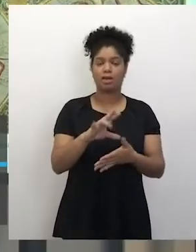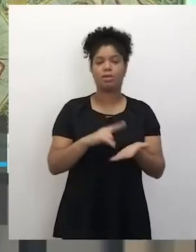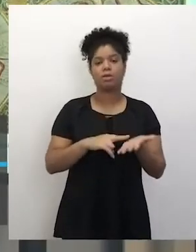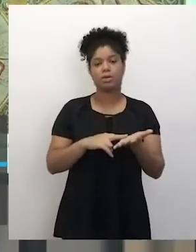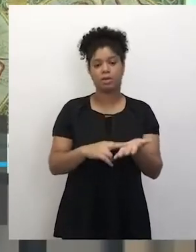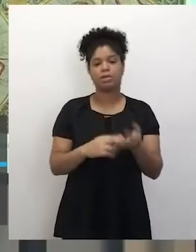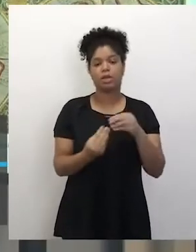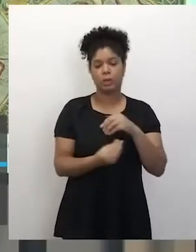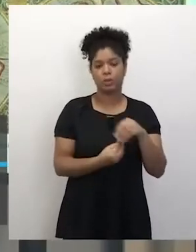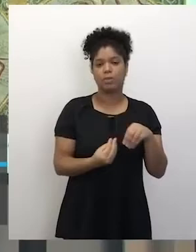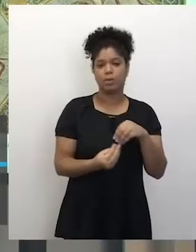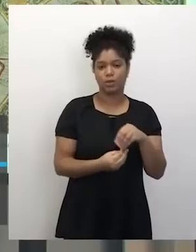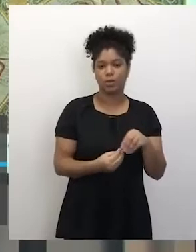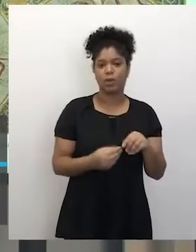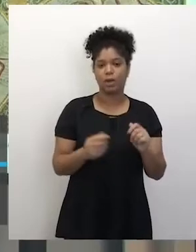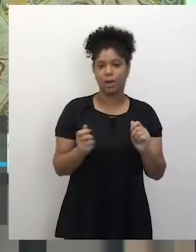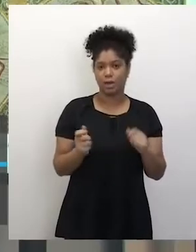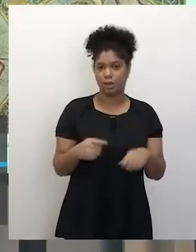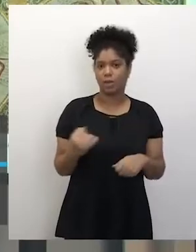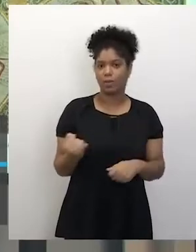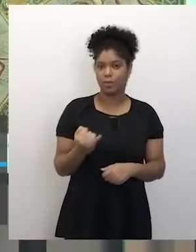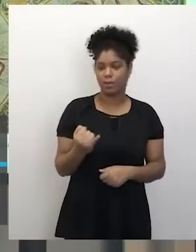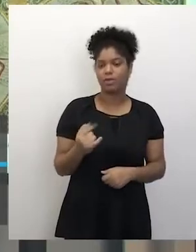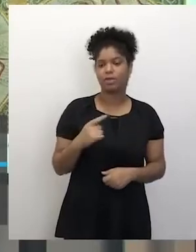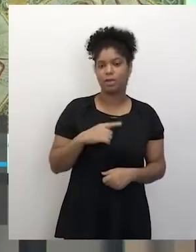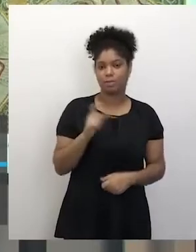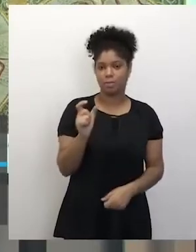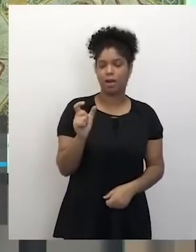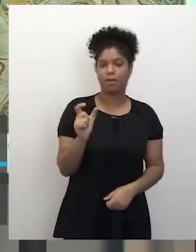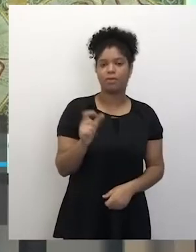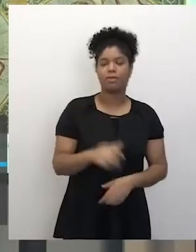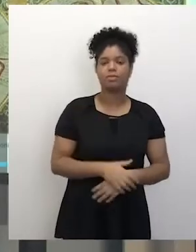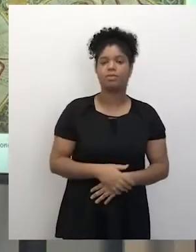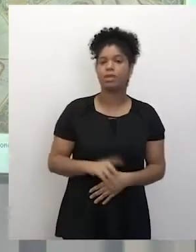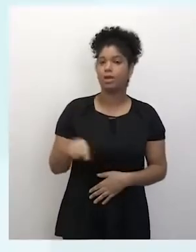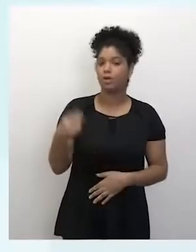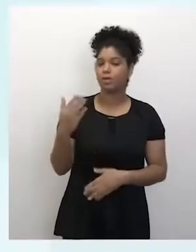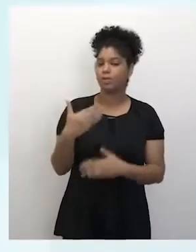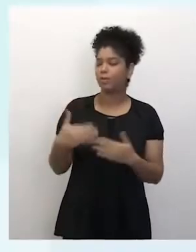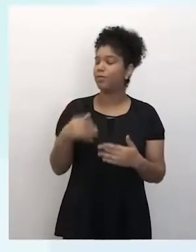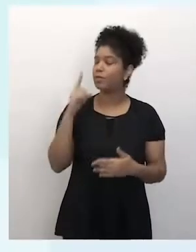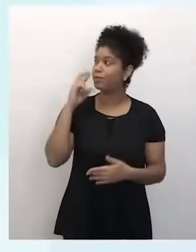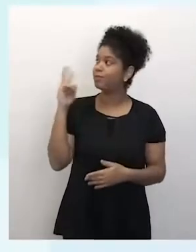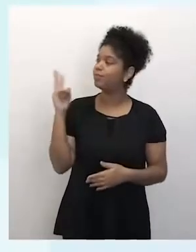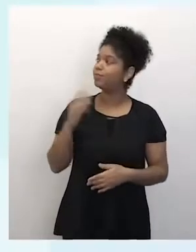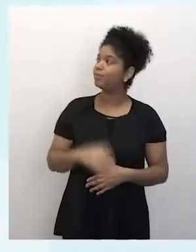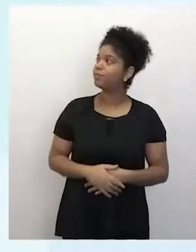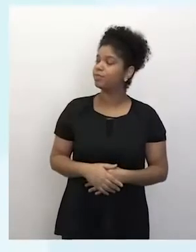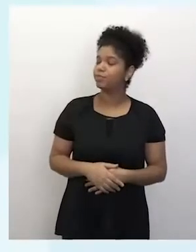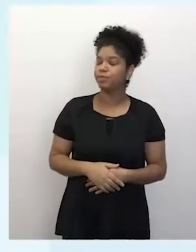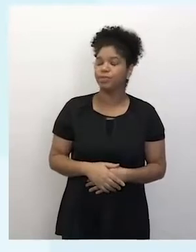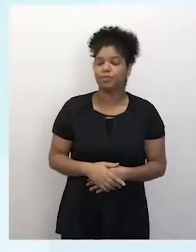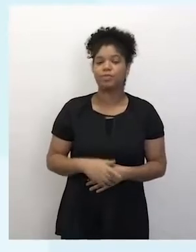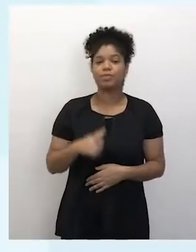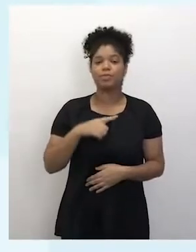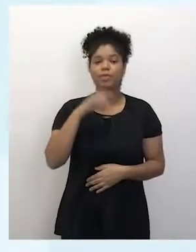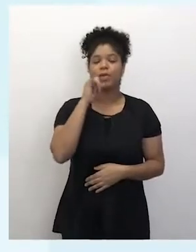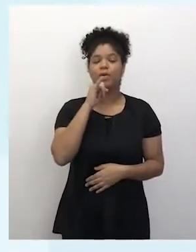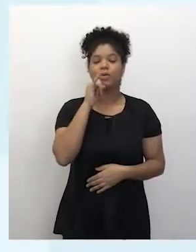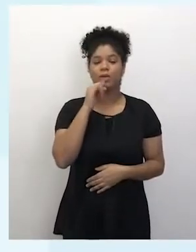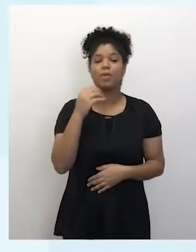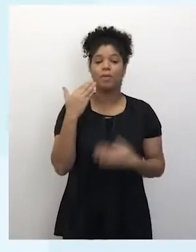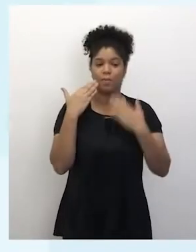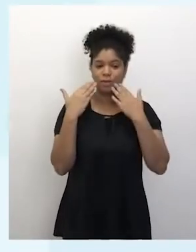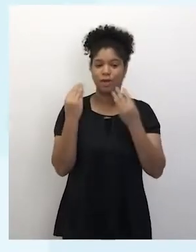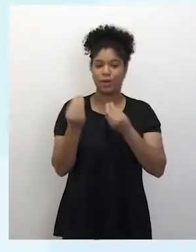1839, o que acaba oficializando essa denominação. Vamos lá para a próxima tela, que aí nós vamos ter aí um exemplo aí da projeção aí